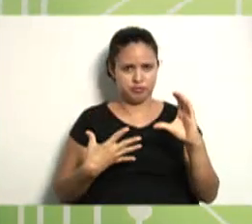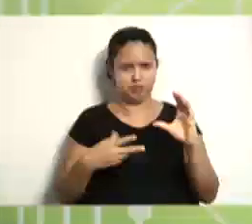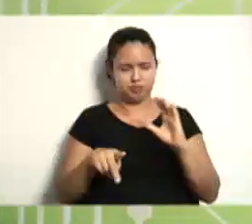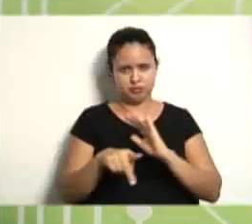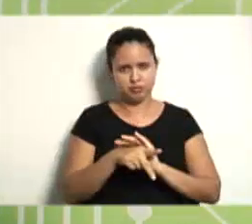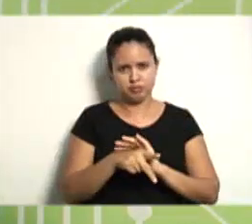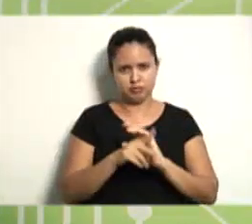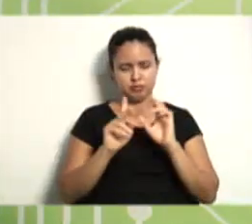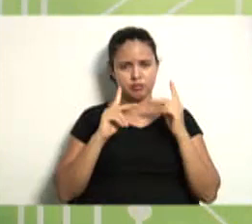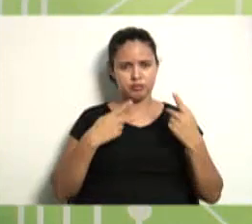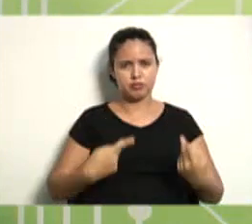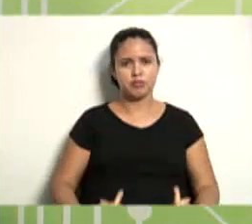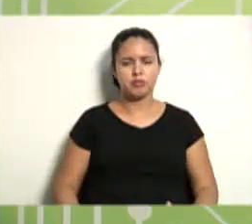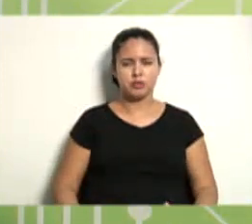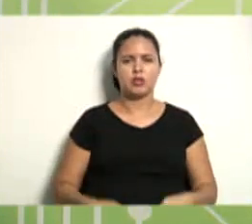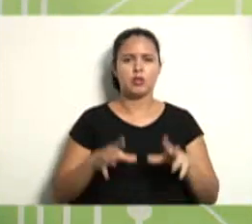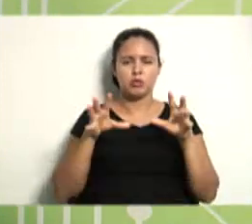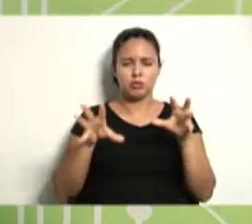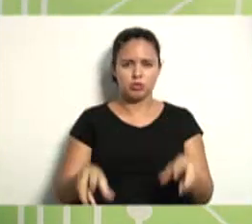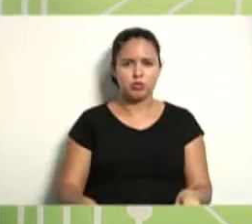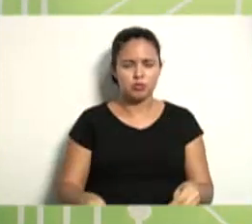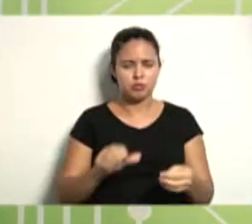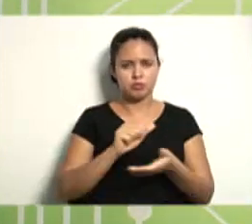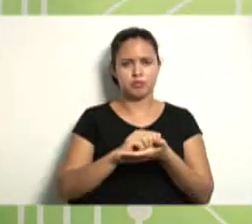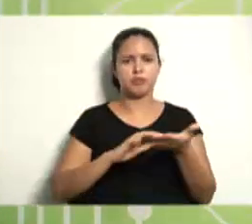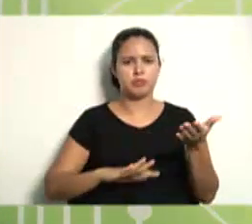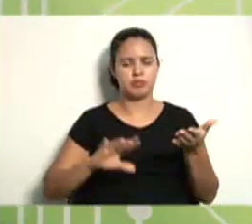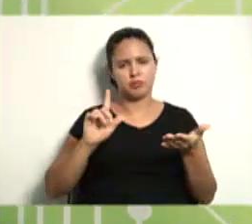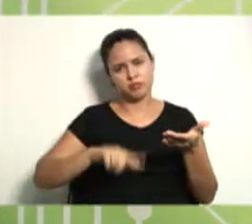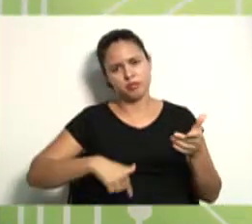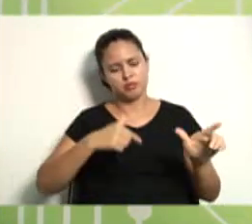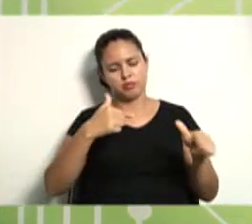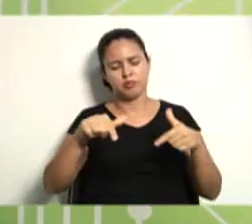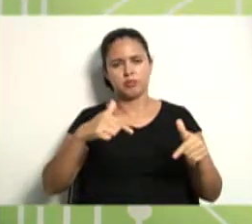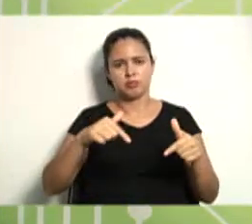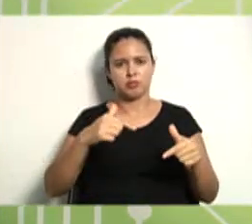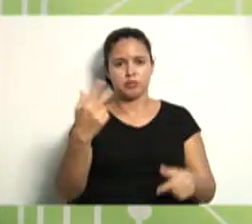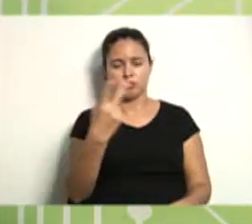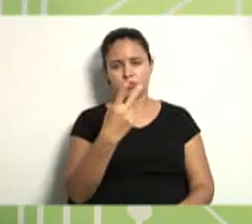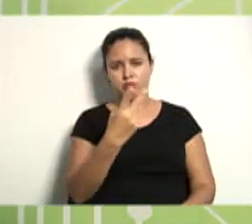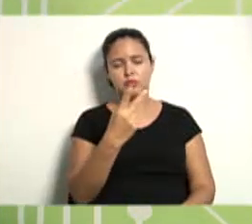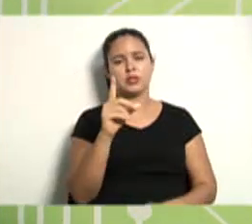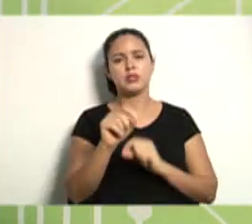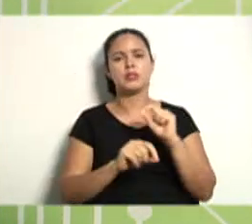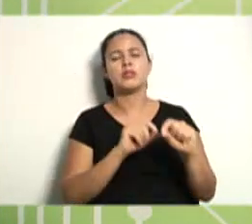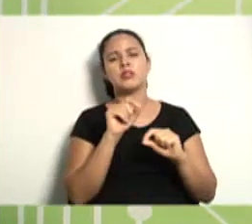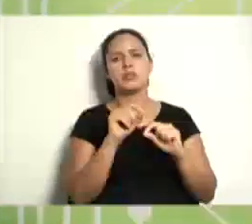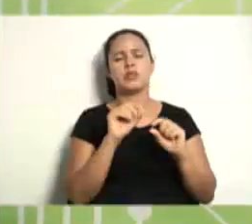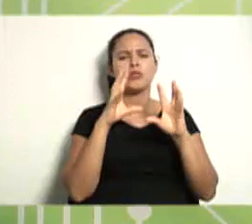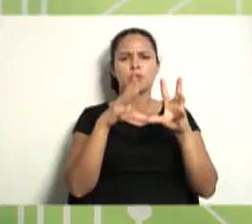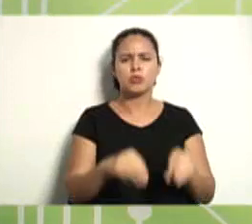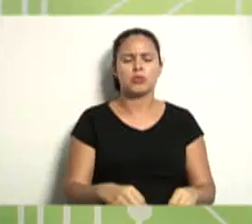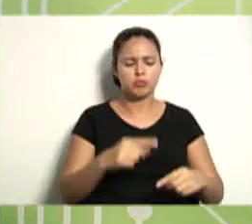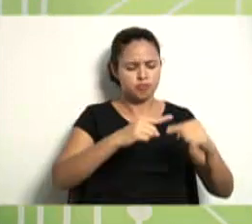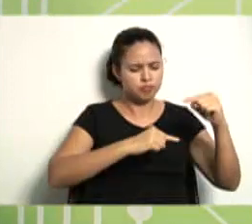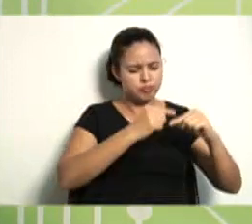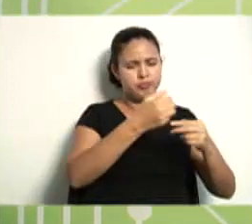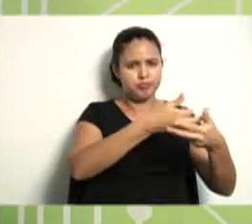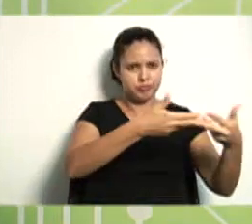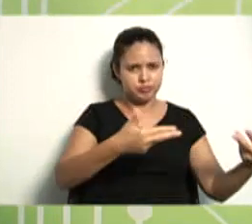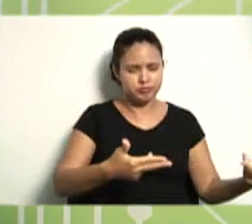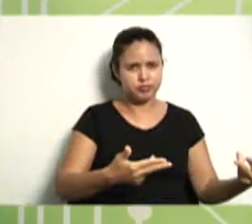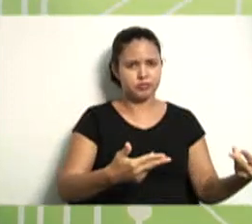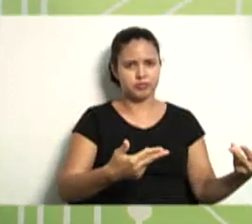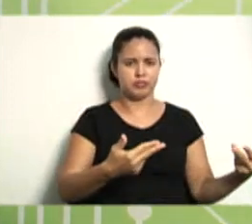humano. Todas as atividades que realizamos é um trabalho. Segundo, porque todos os objetos que existem